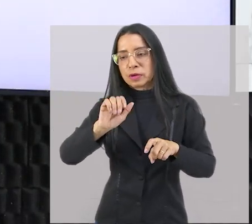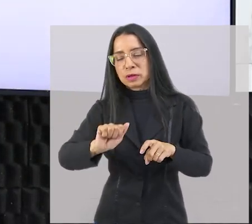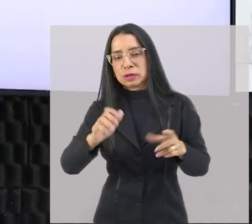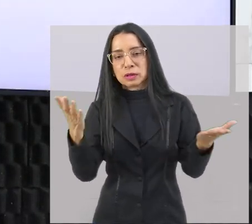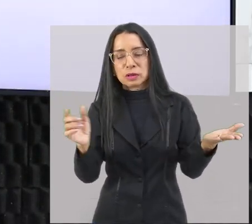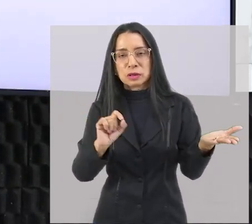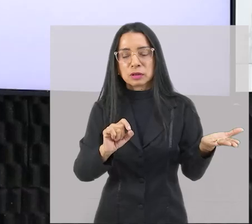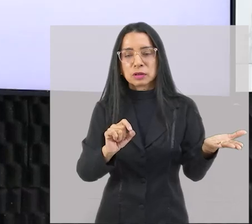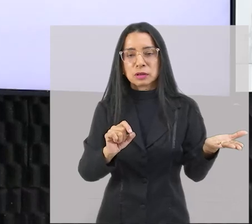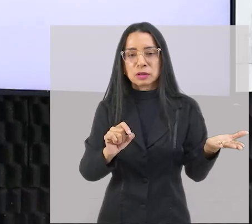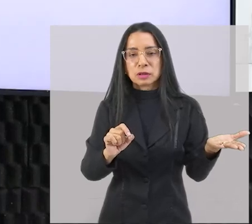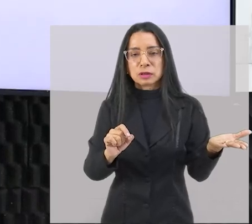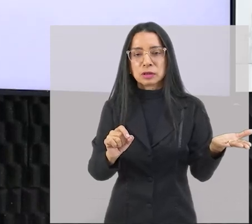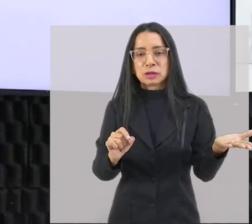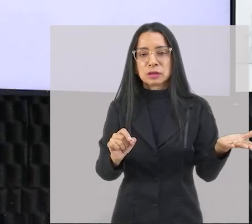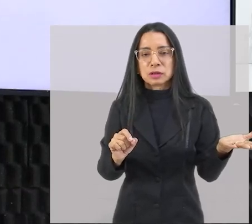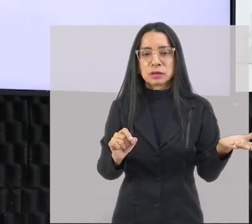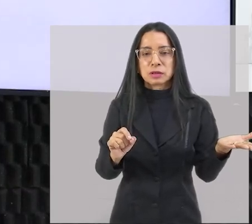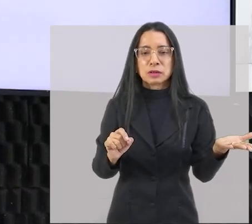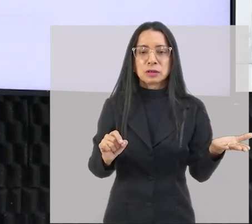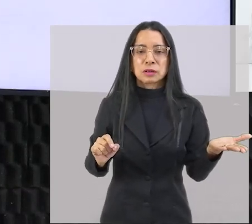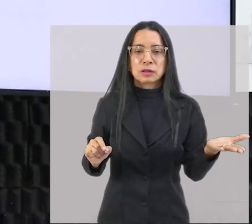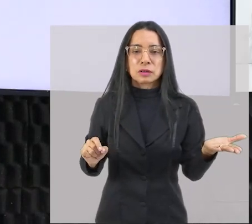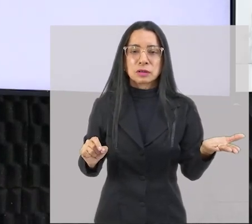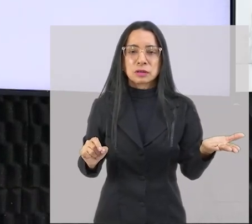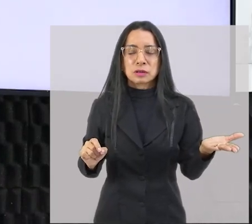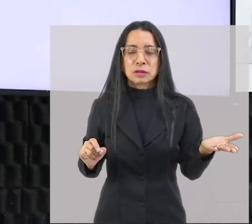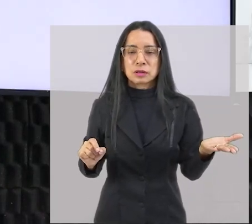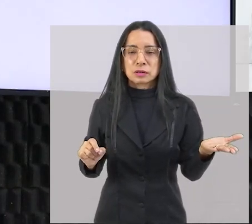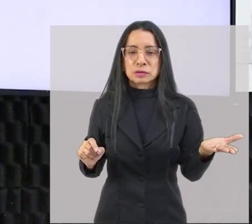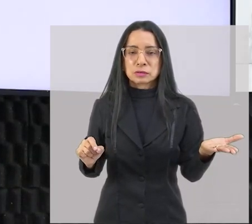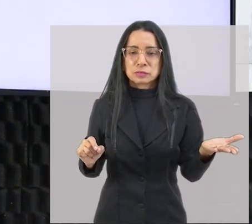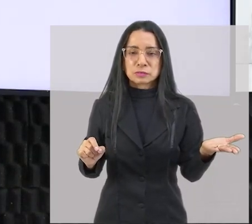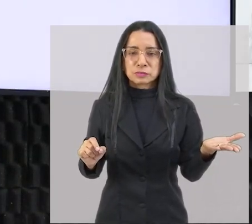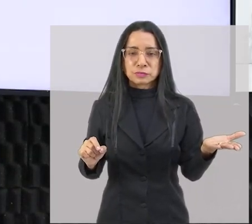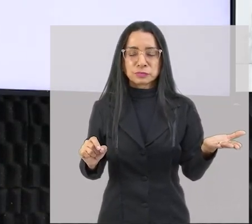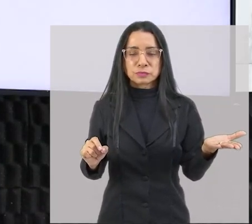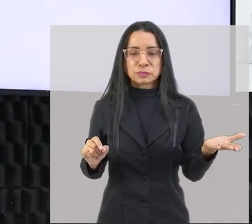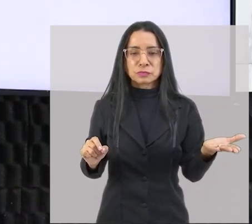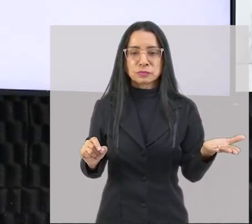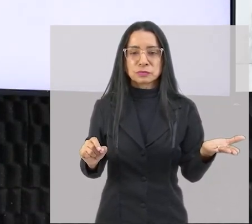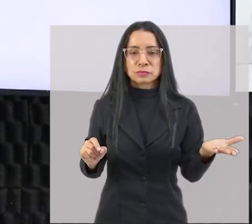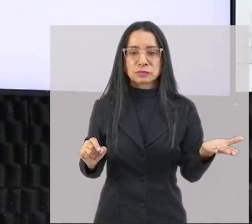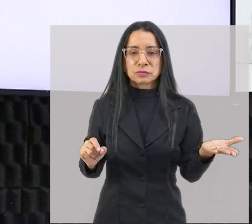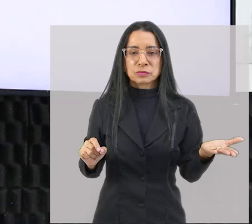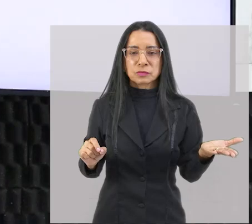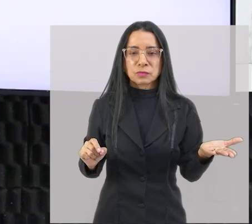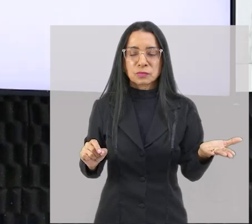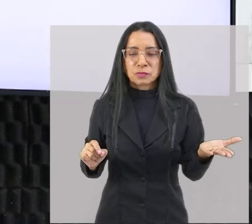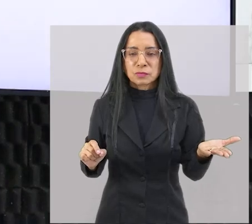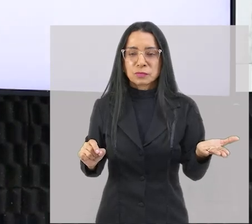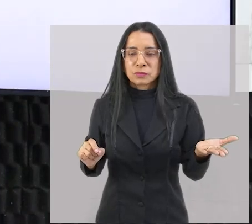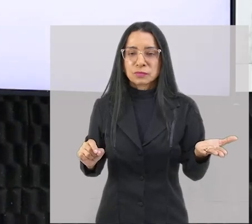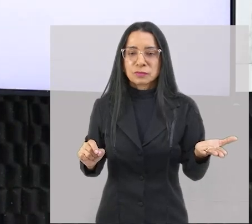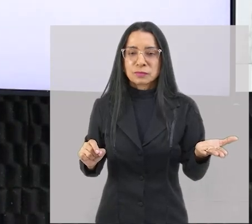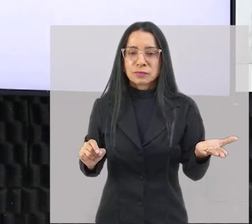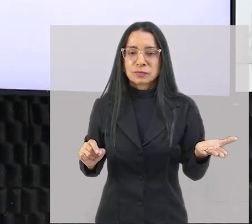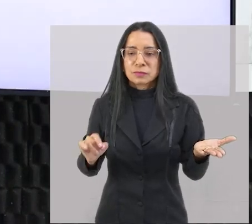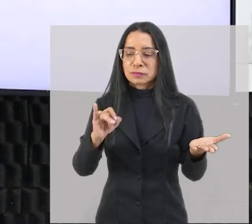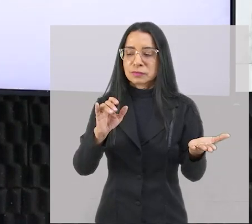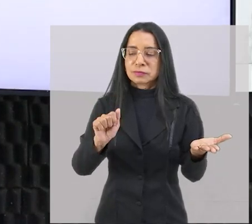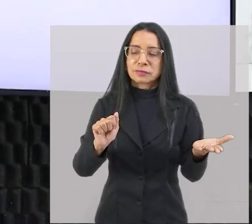artificial... Uma inteligência, deve deixar nem vou comentar nisso, né? Uma